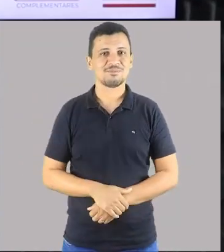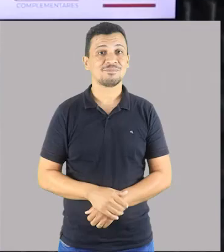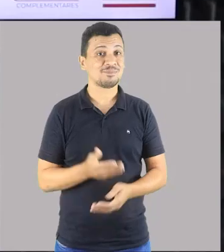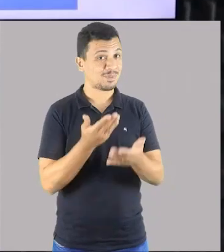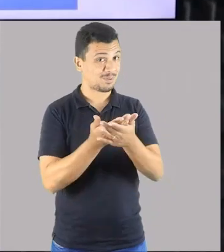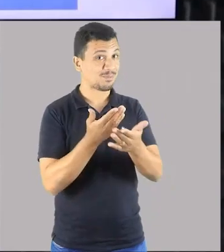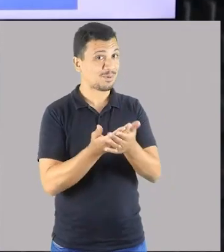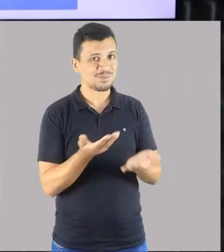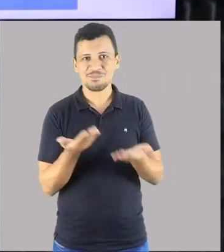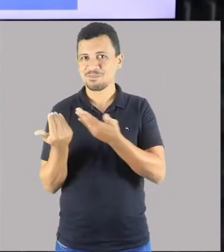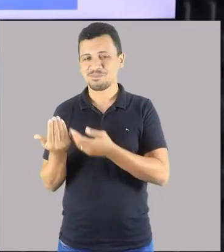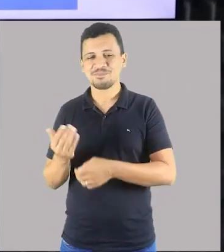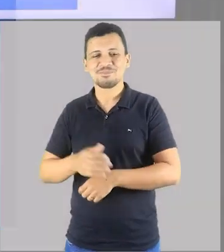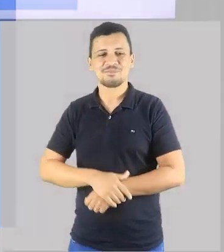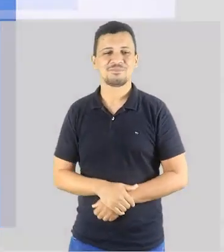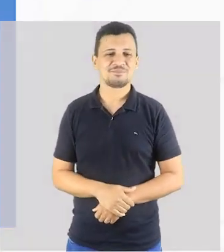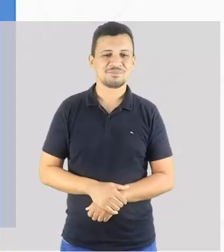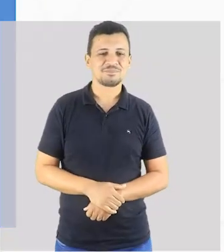aulinha.